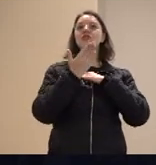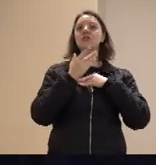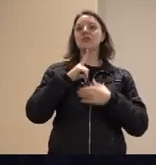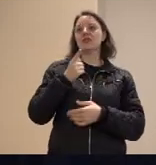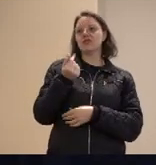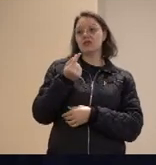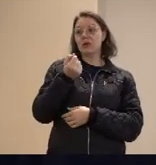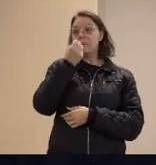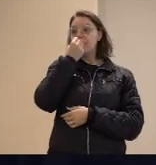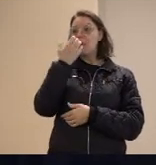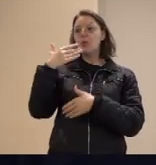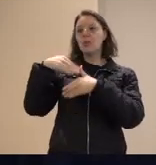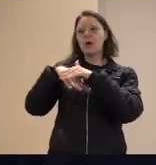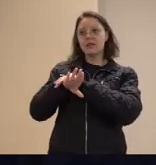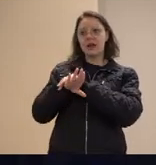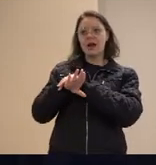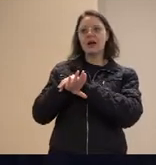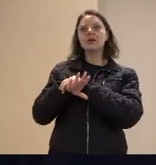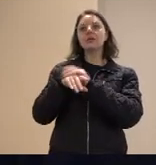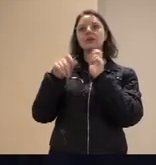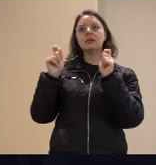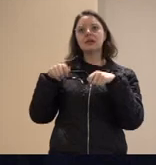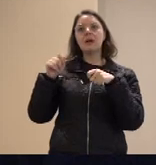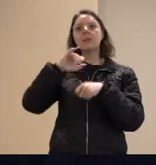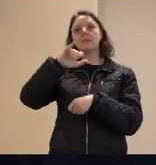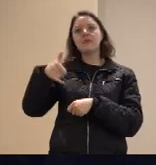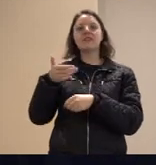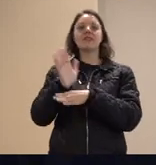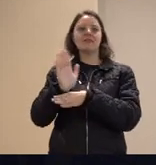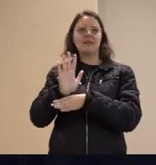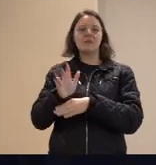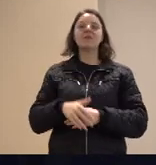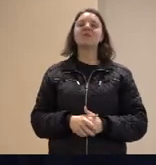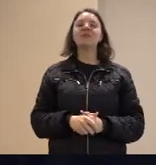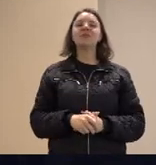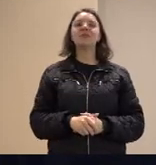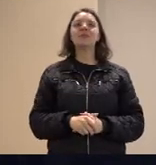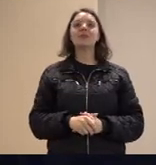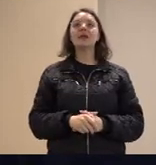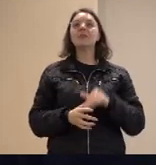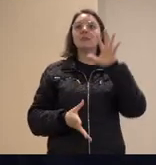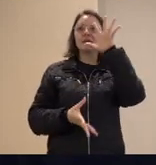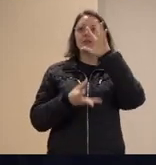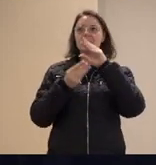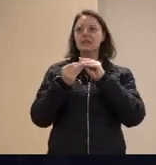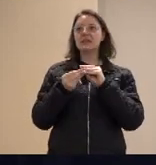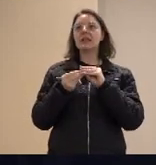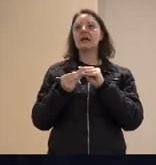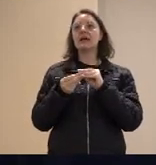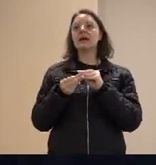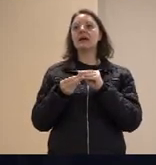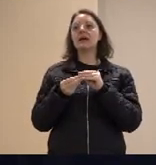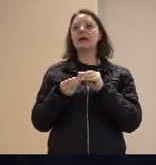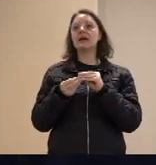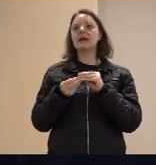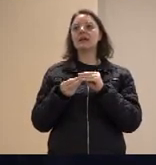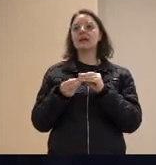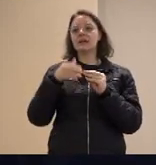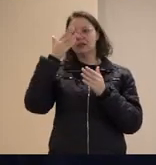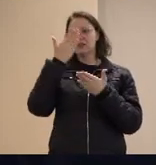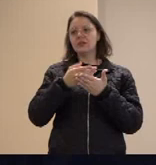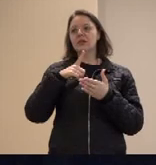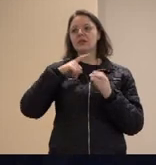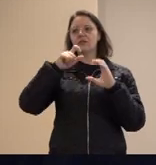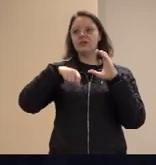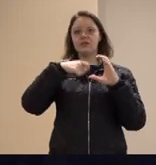em caixa bem legal, que dá para a gente aproveitar isso. Para finalizar a minha fala, a gente fez um vídeo de um relato